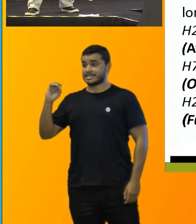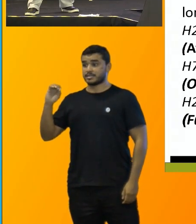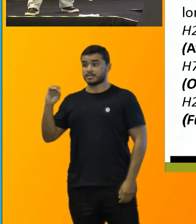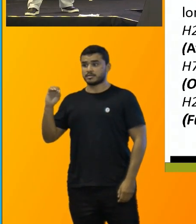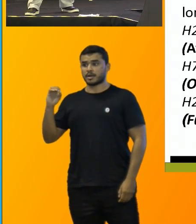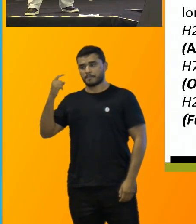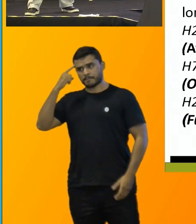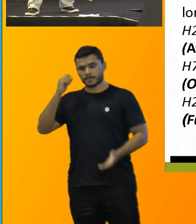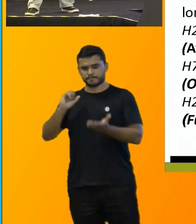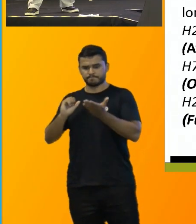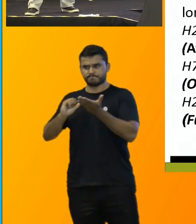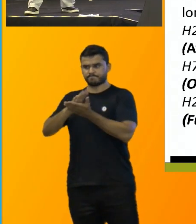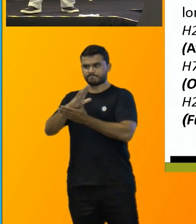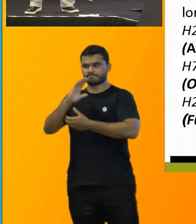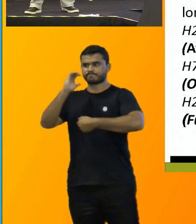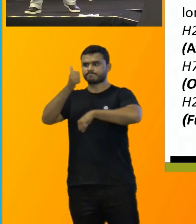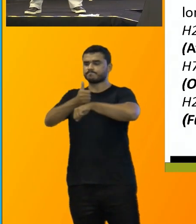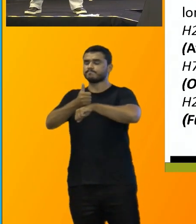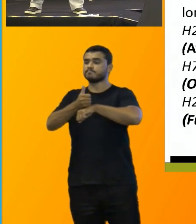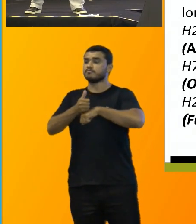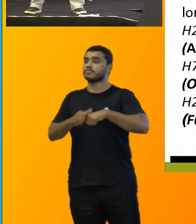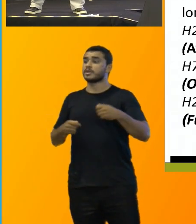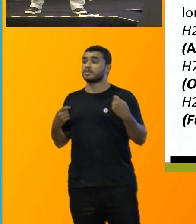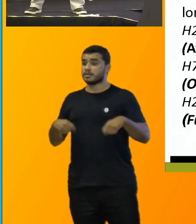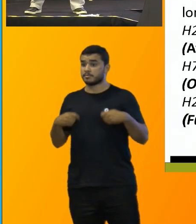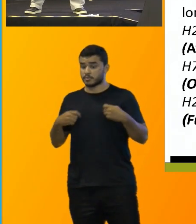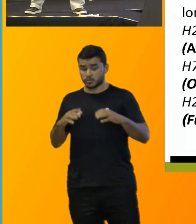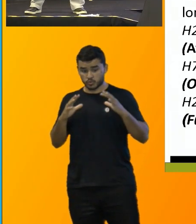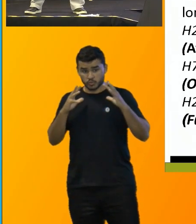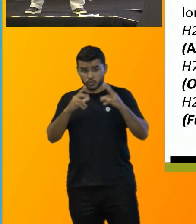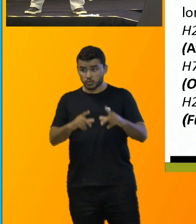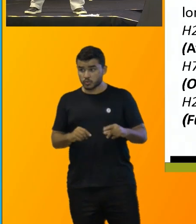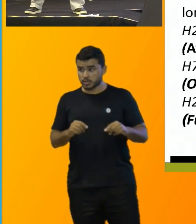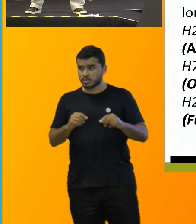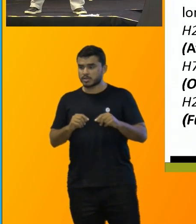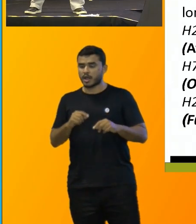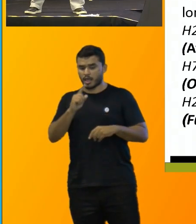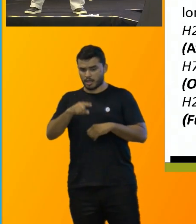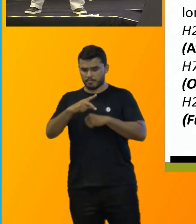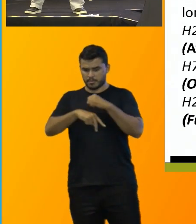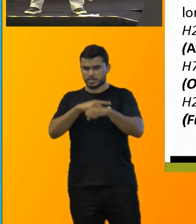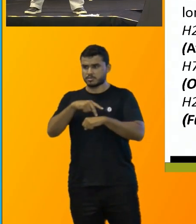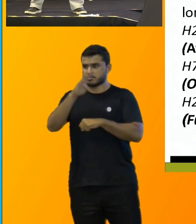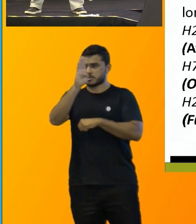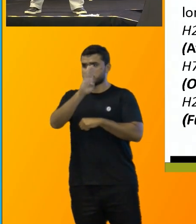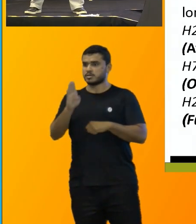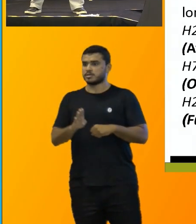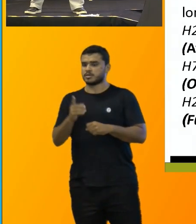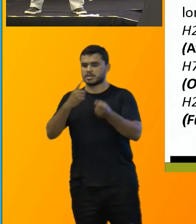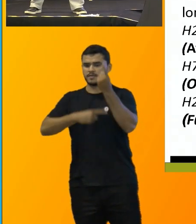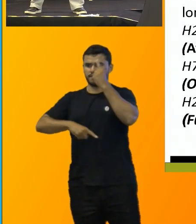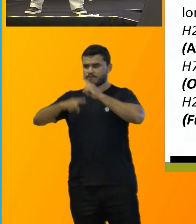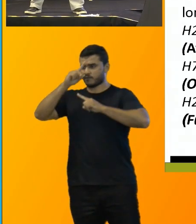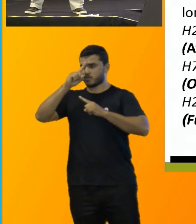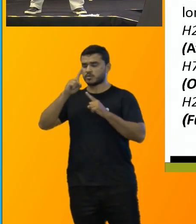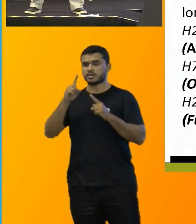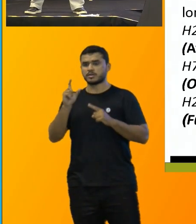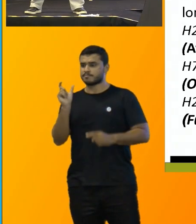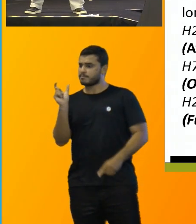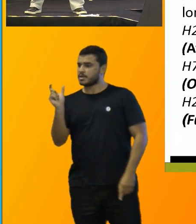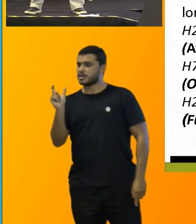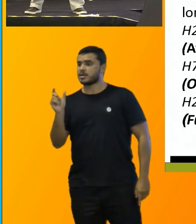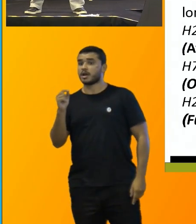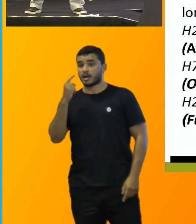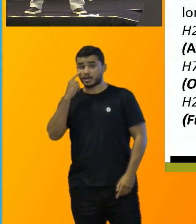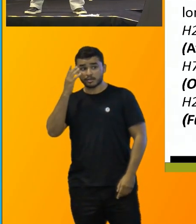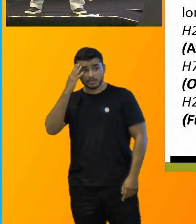que para ser revolução de verdade tem que ter mudança na estrutura. Esse termo revolução pode ser discutido, mas